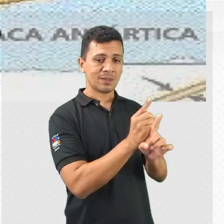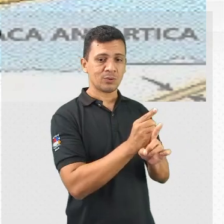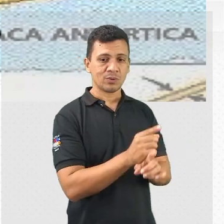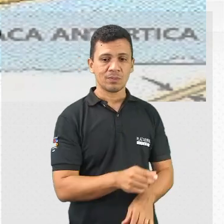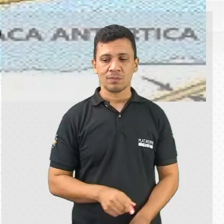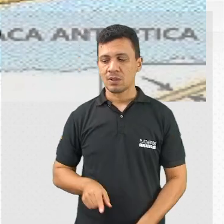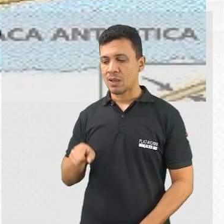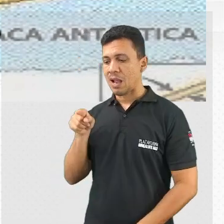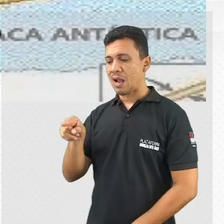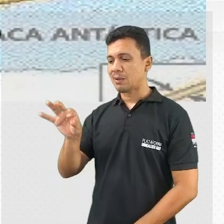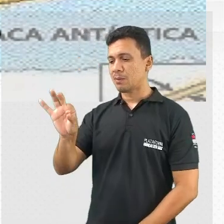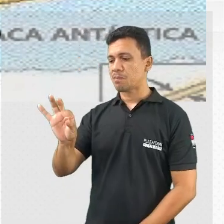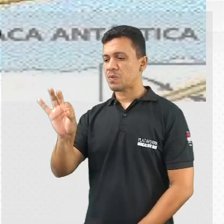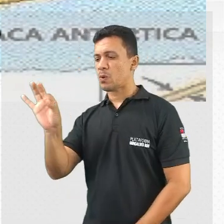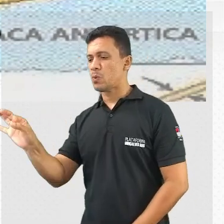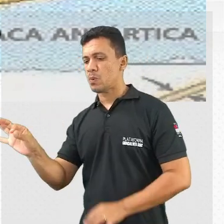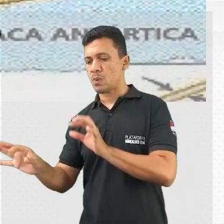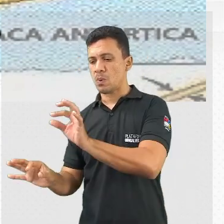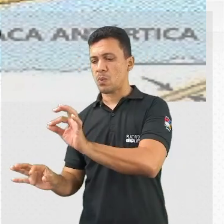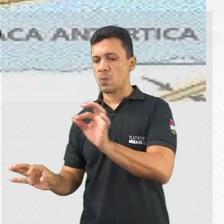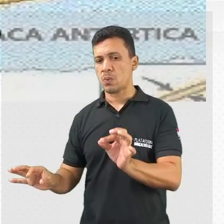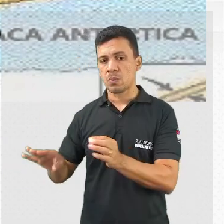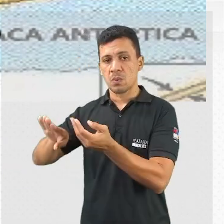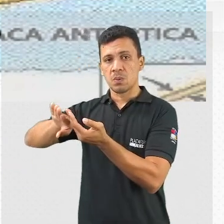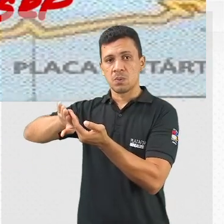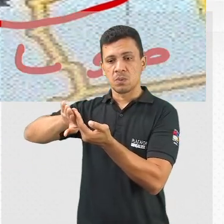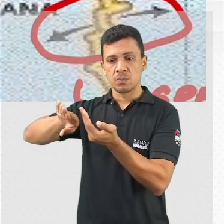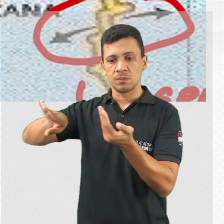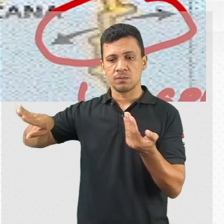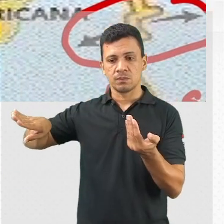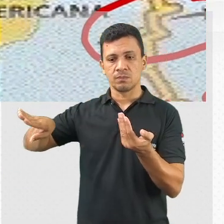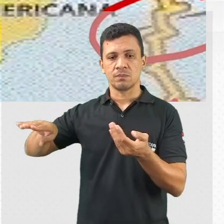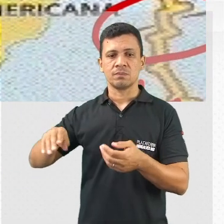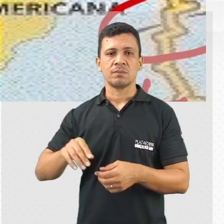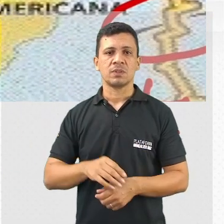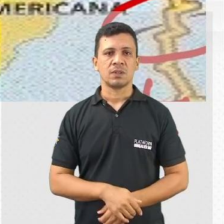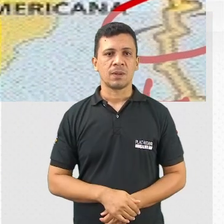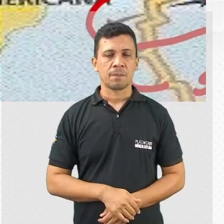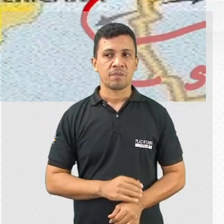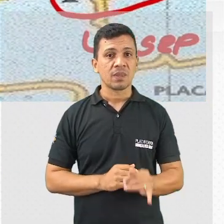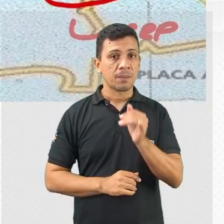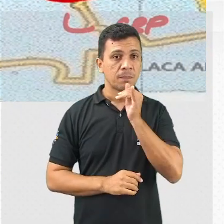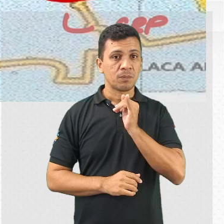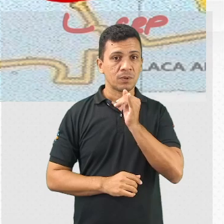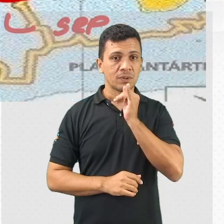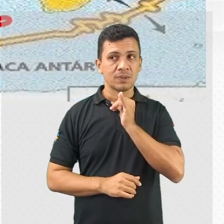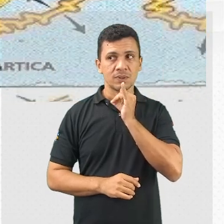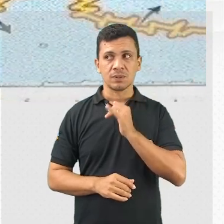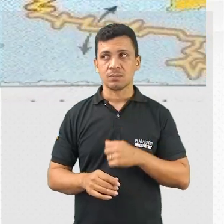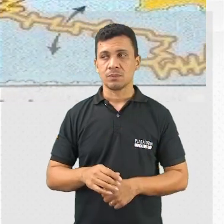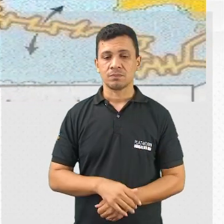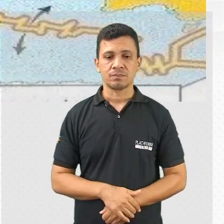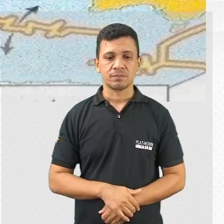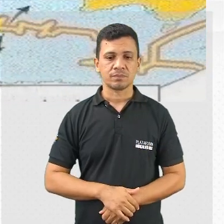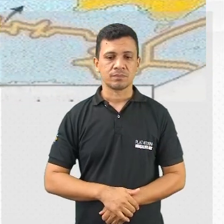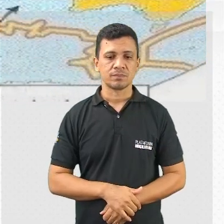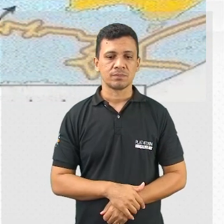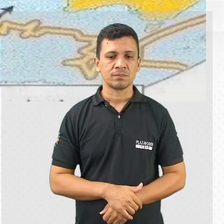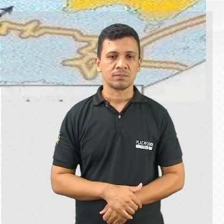Aqui, por exemplo, elas estão se separando. Tá? Eu tenho, por exemplo, cadê o limite transformante